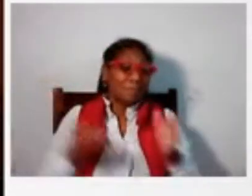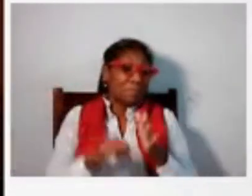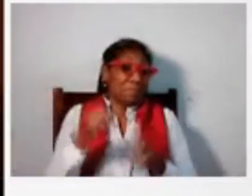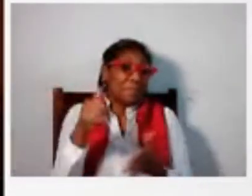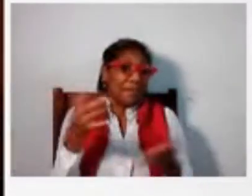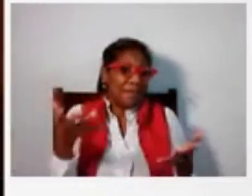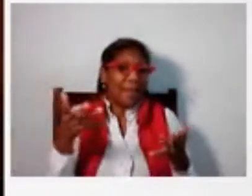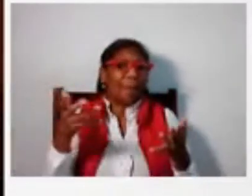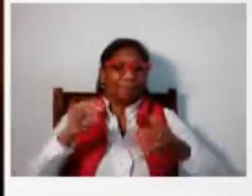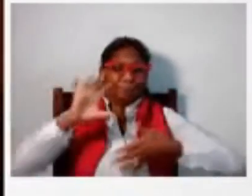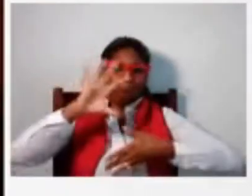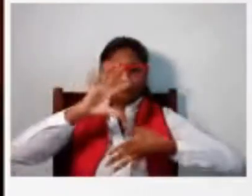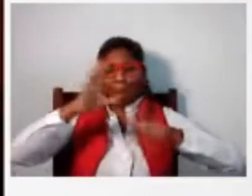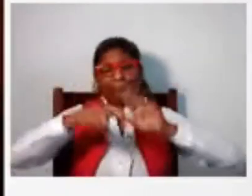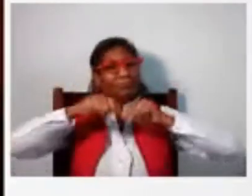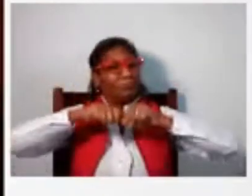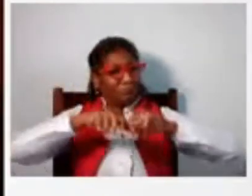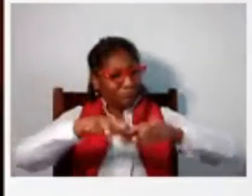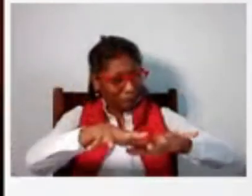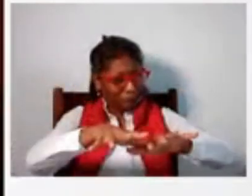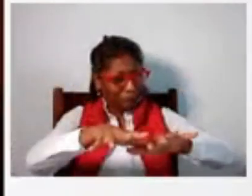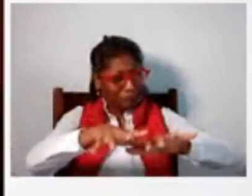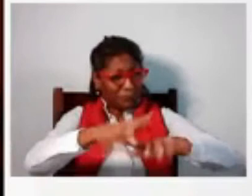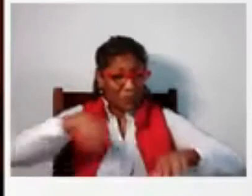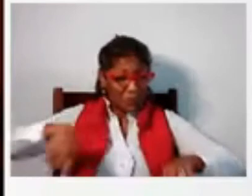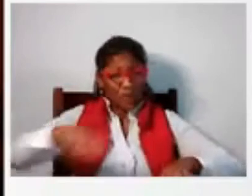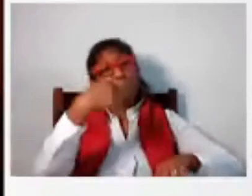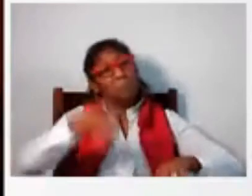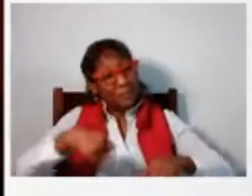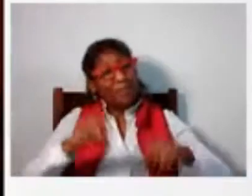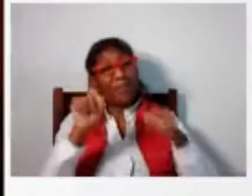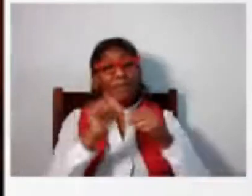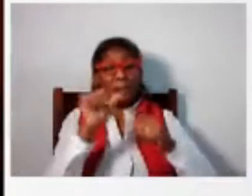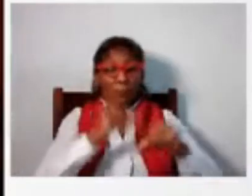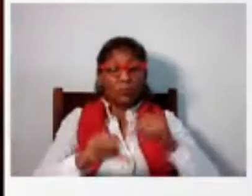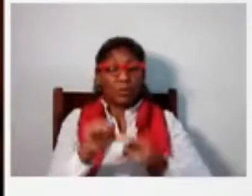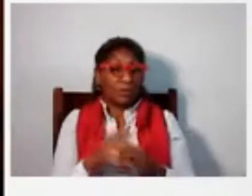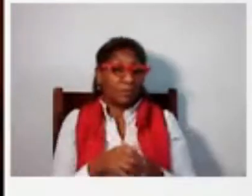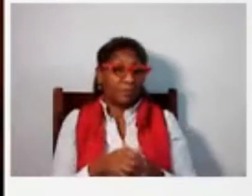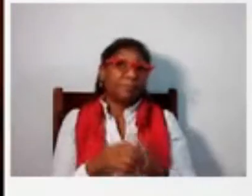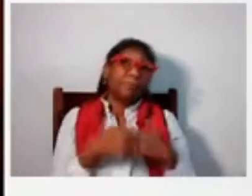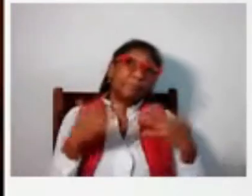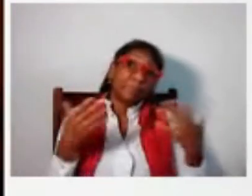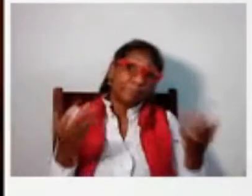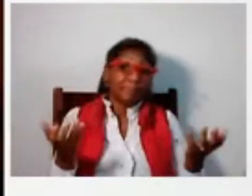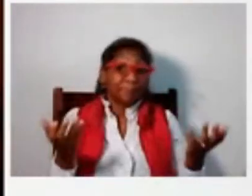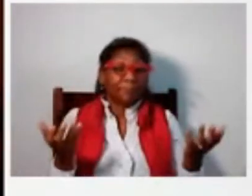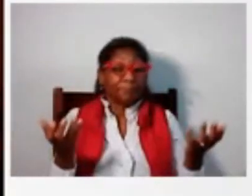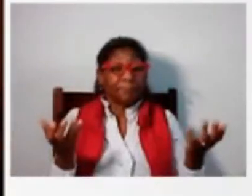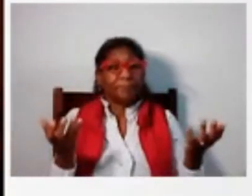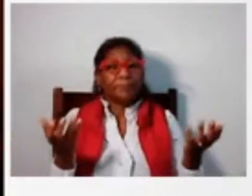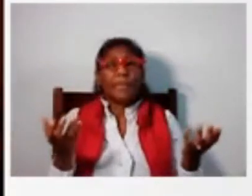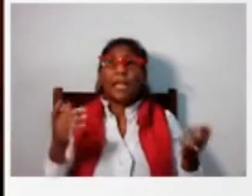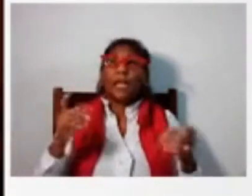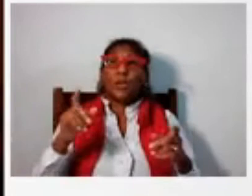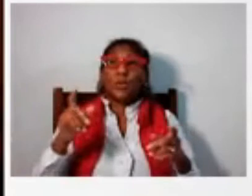da pandemia. Então, naturalmente, nós precisávamos fazer esses ajustes. É claro que ele nos dá um